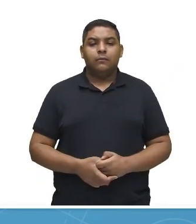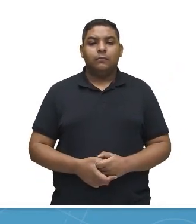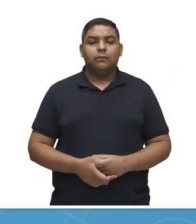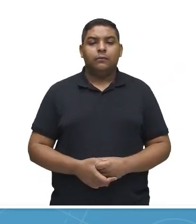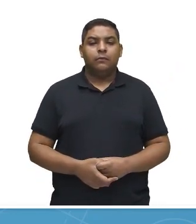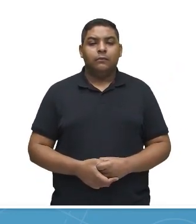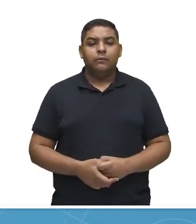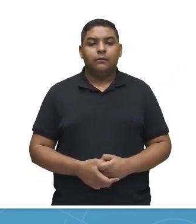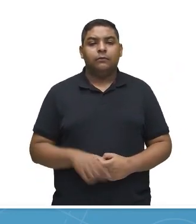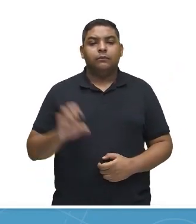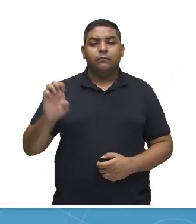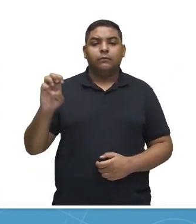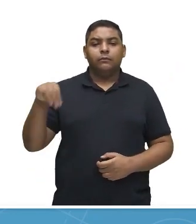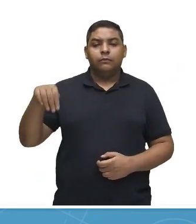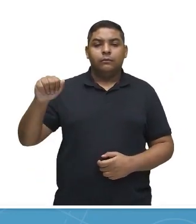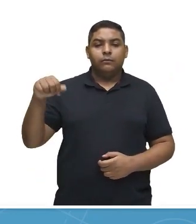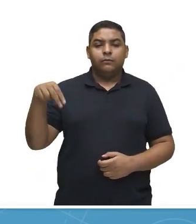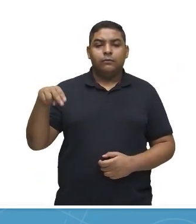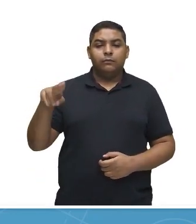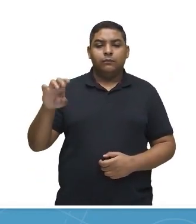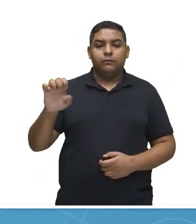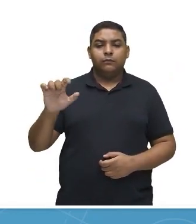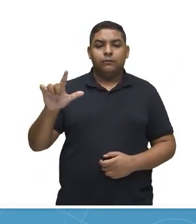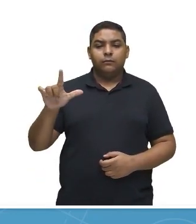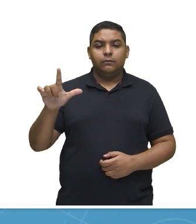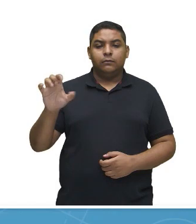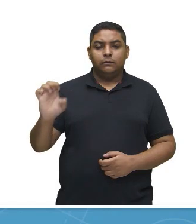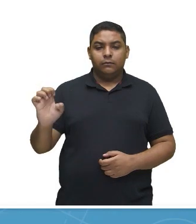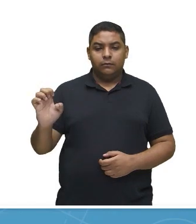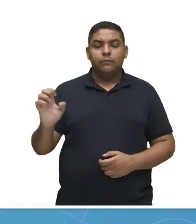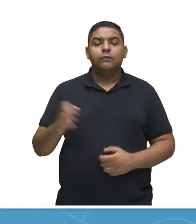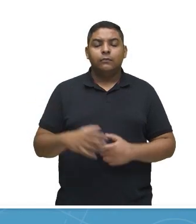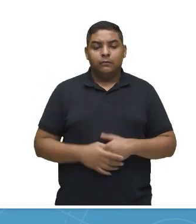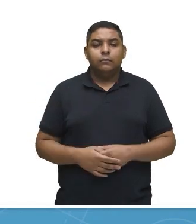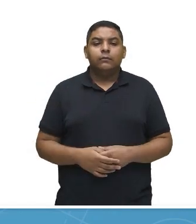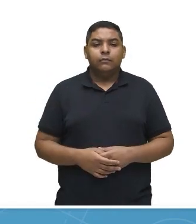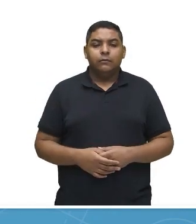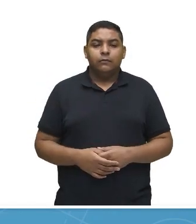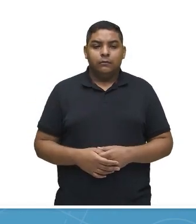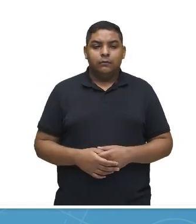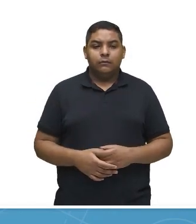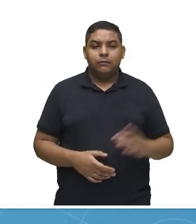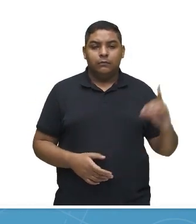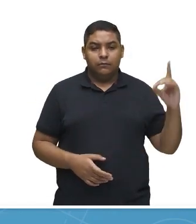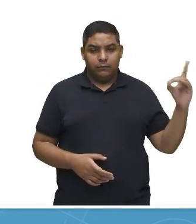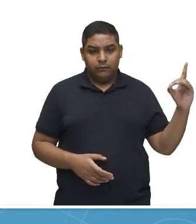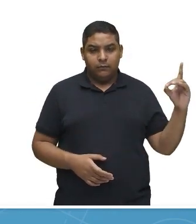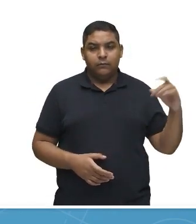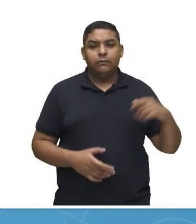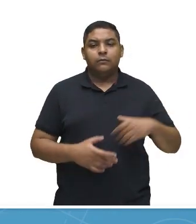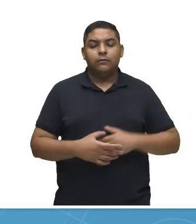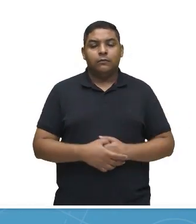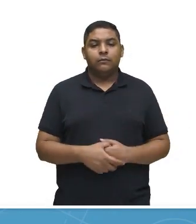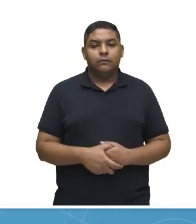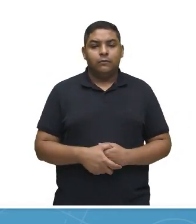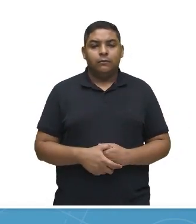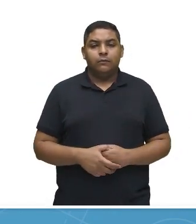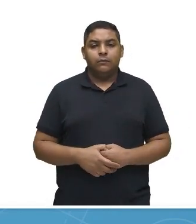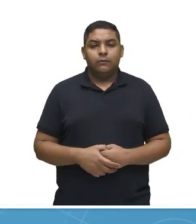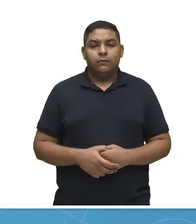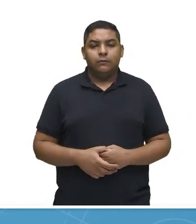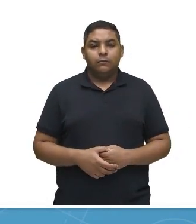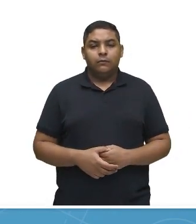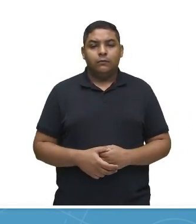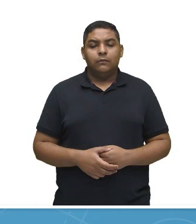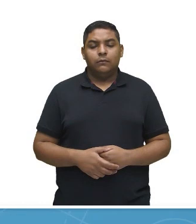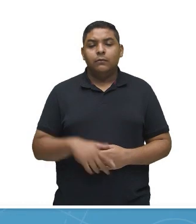A aluna Emanuele, do Sérgio Pessoa, do Centro de Educação Integral Sérgio Pessoa, marcou letra D. Então, a alternativa que